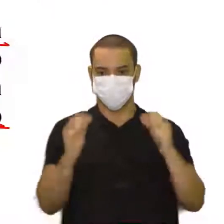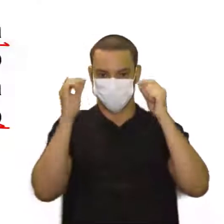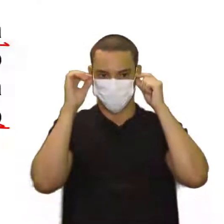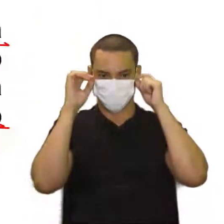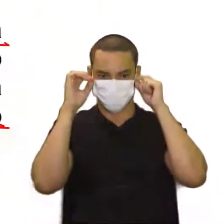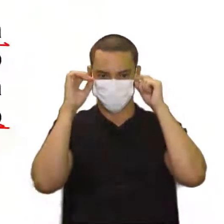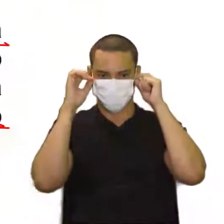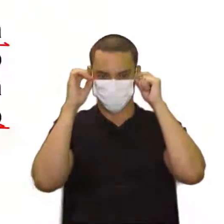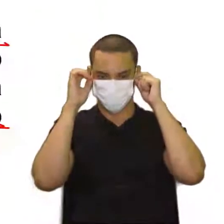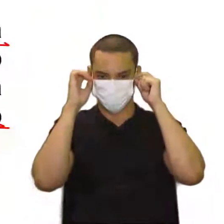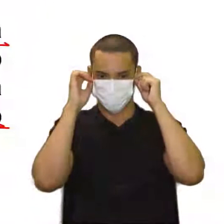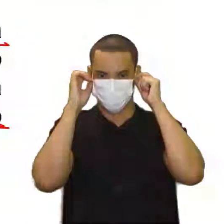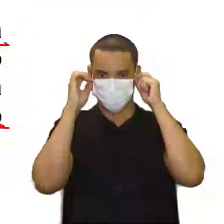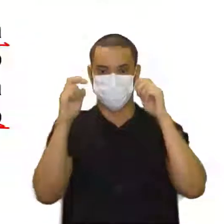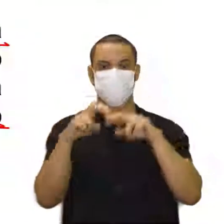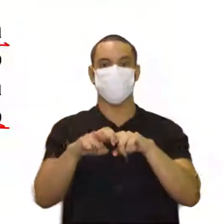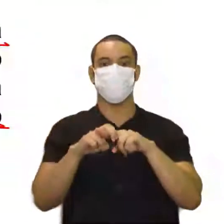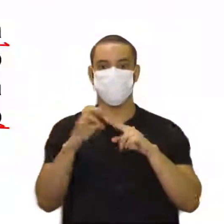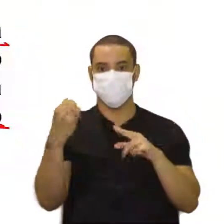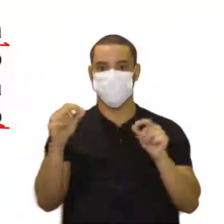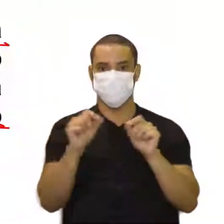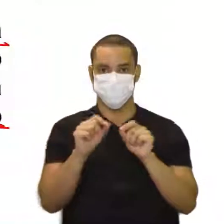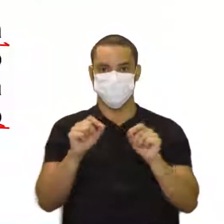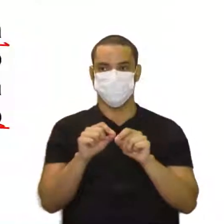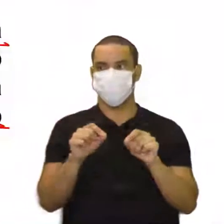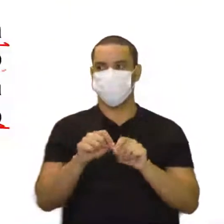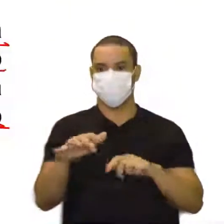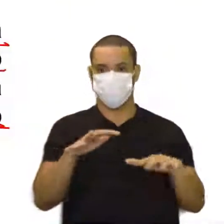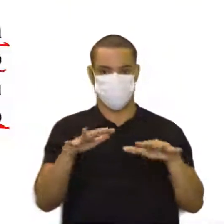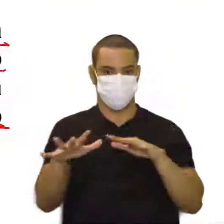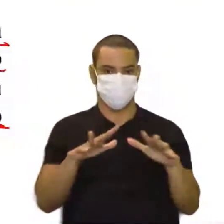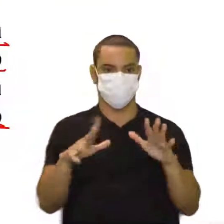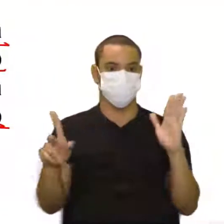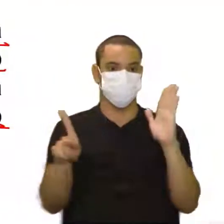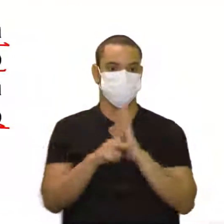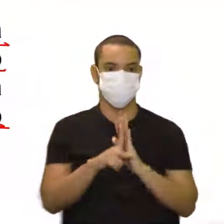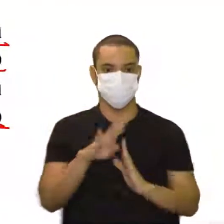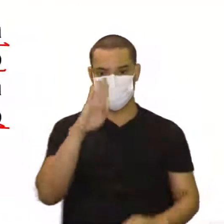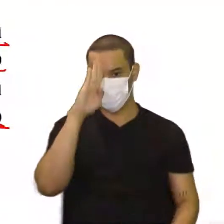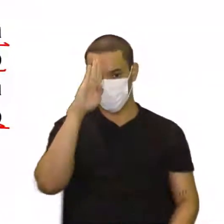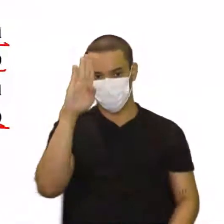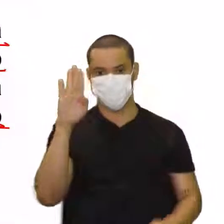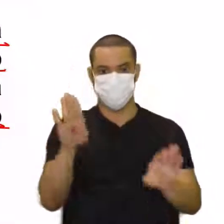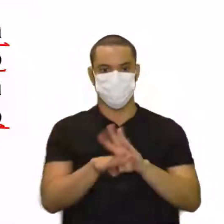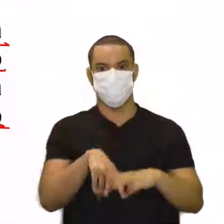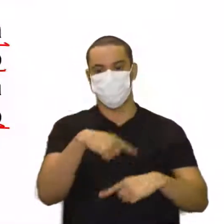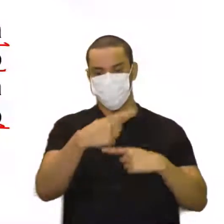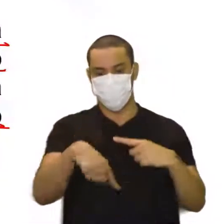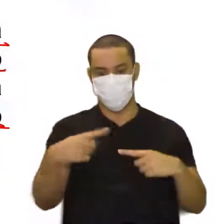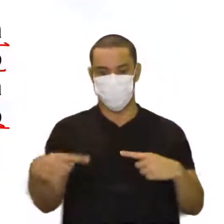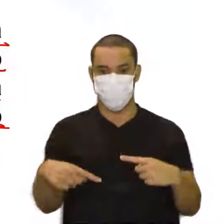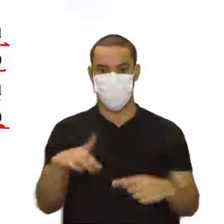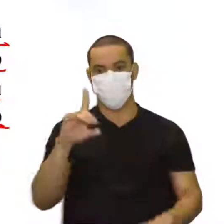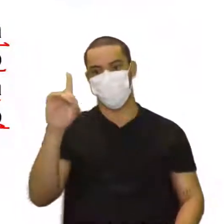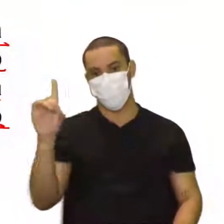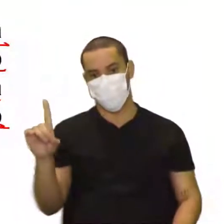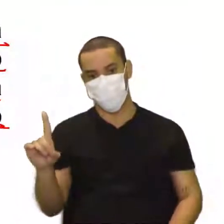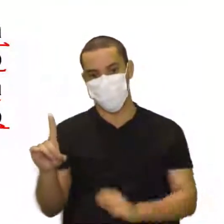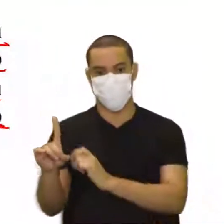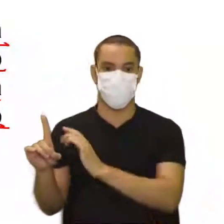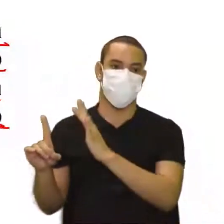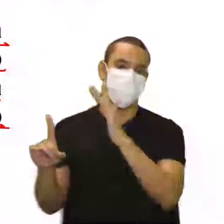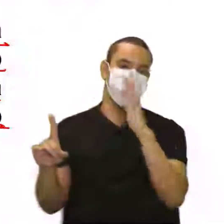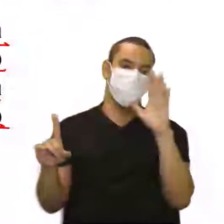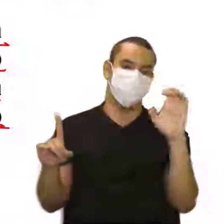para a esquerda com a polaridade da figura do enunciado e a espira, nesse caso, da direita para